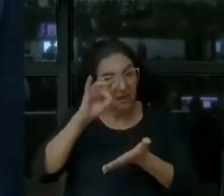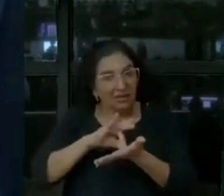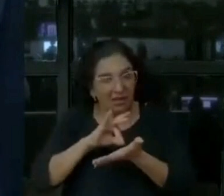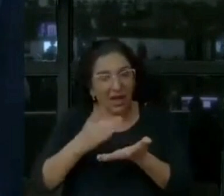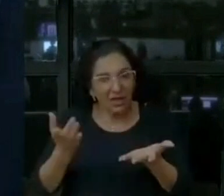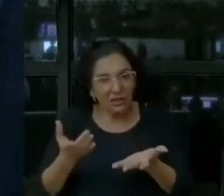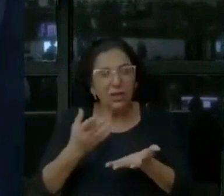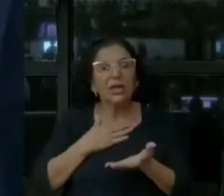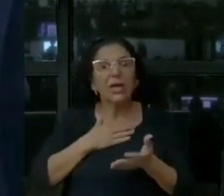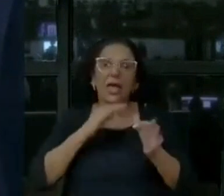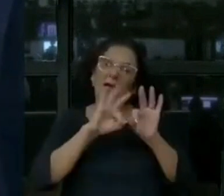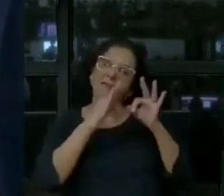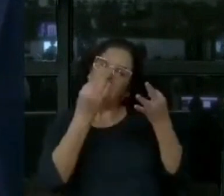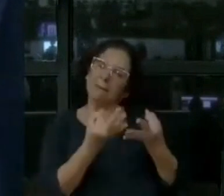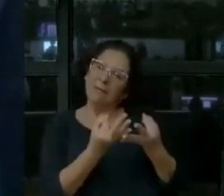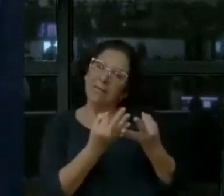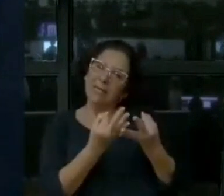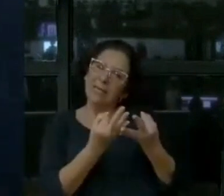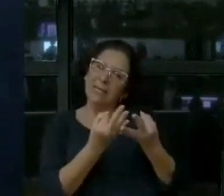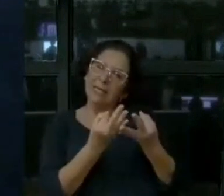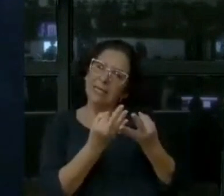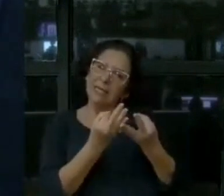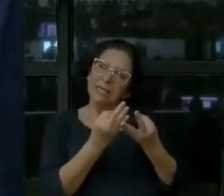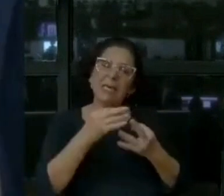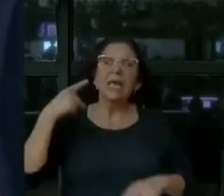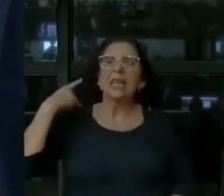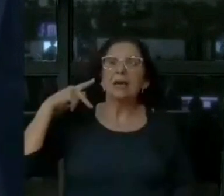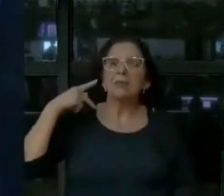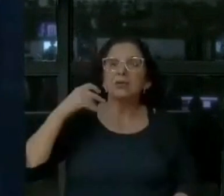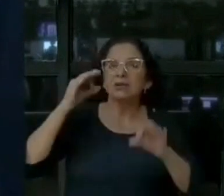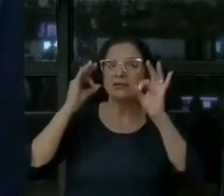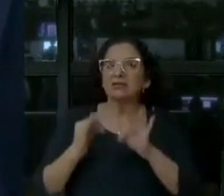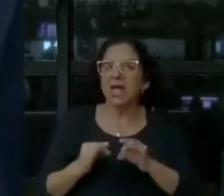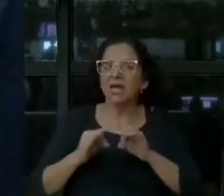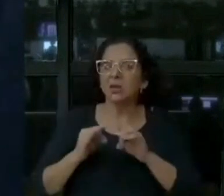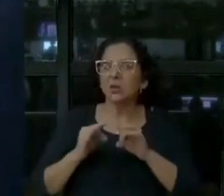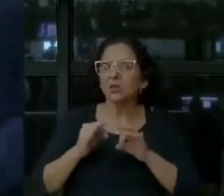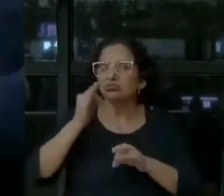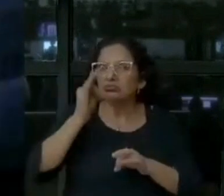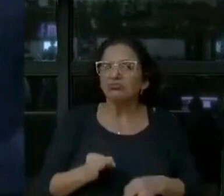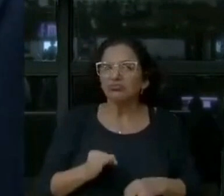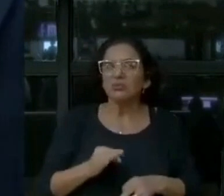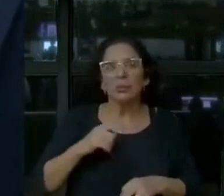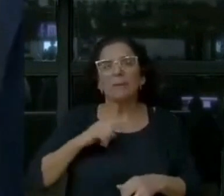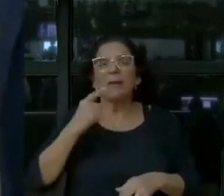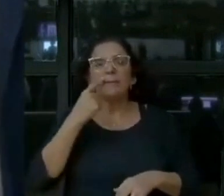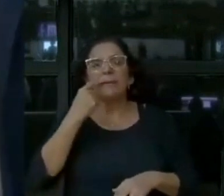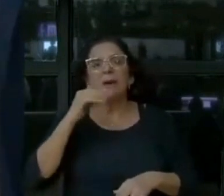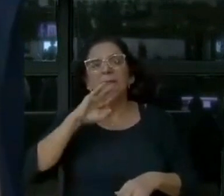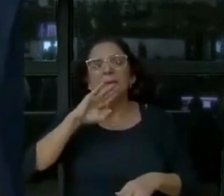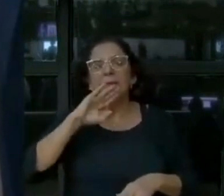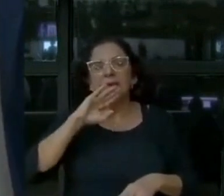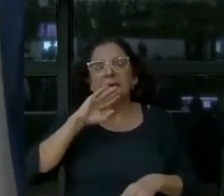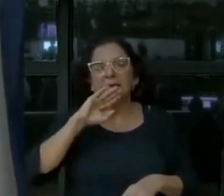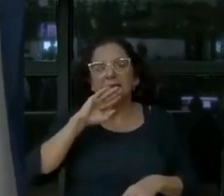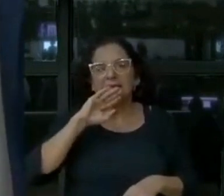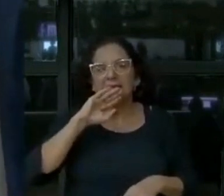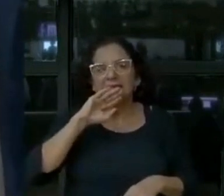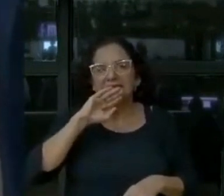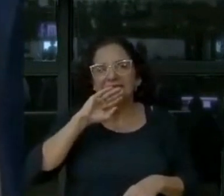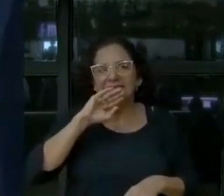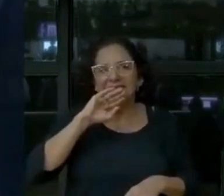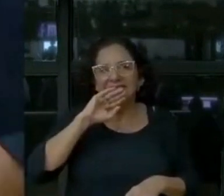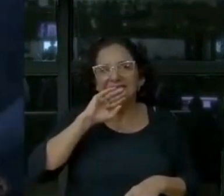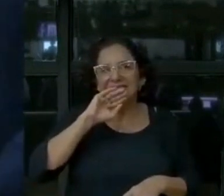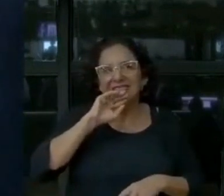Eu fui criado na política do que eu acho que é correto, do que é justo. Meus pais vieram da